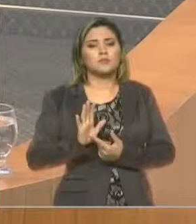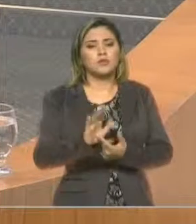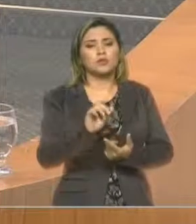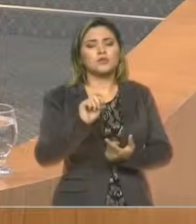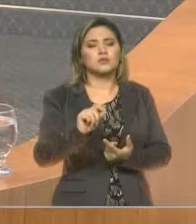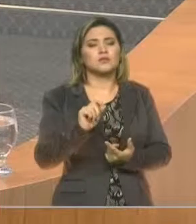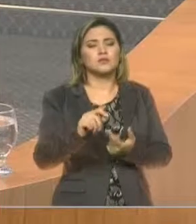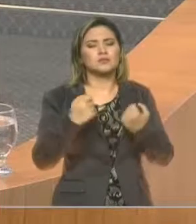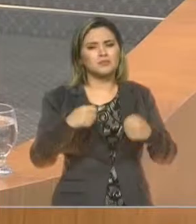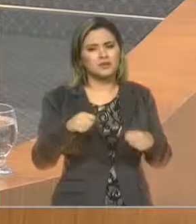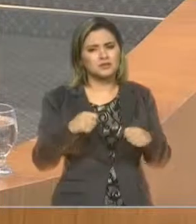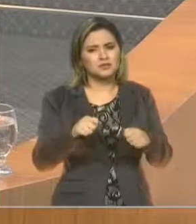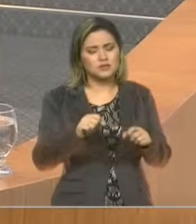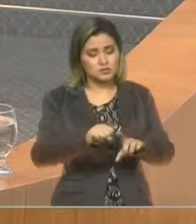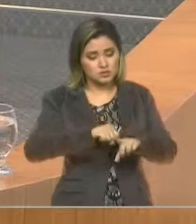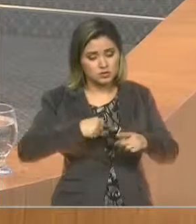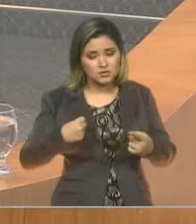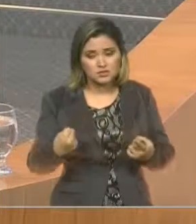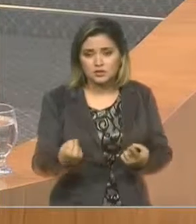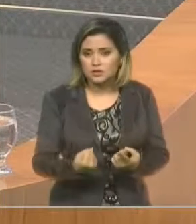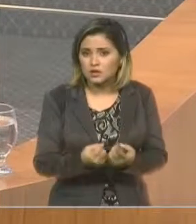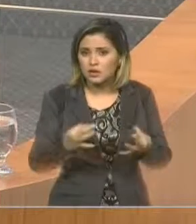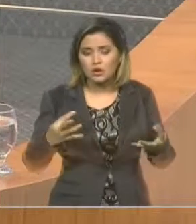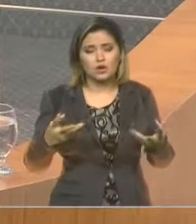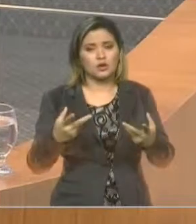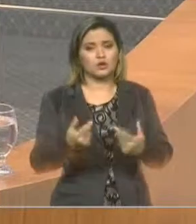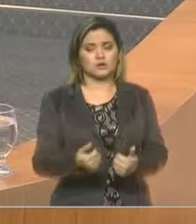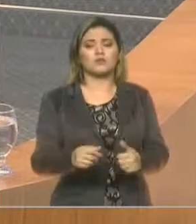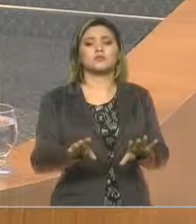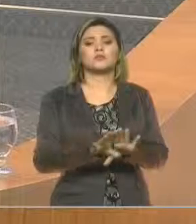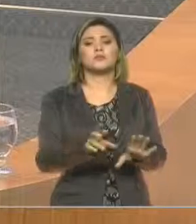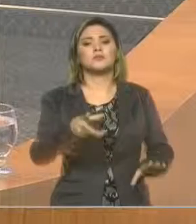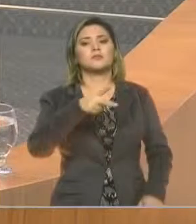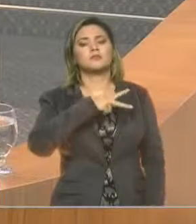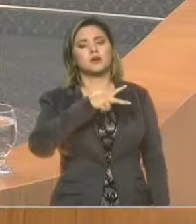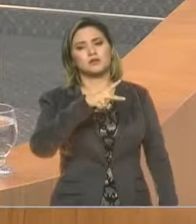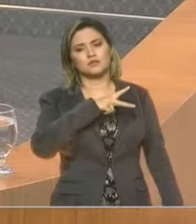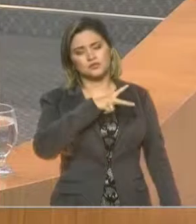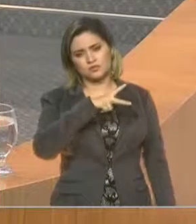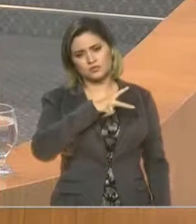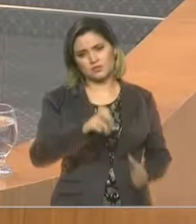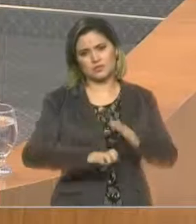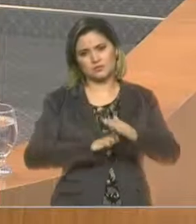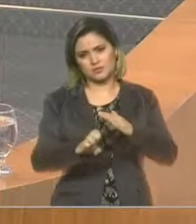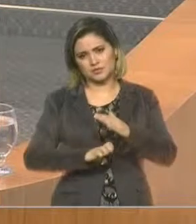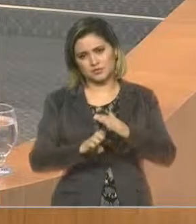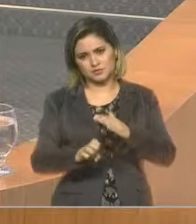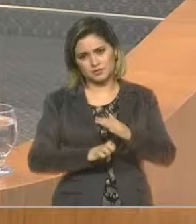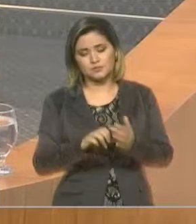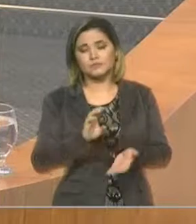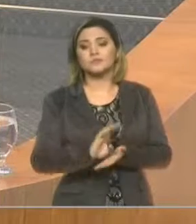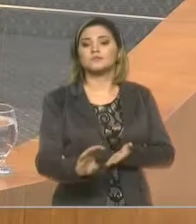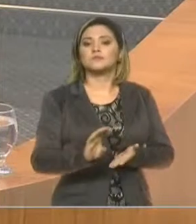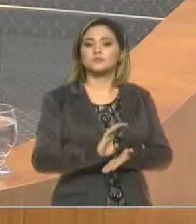a participação da iniciativa privada na sociedade. Os empreendimentos que envolvam